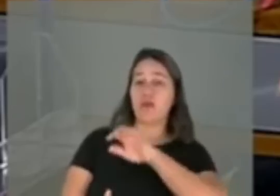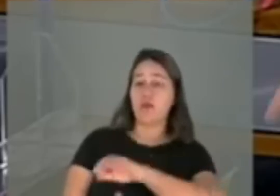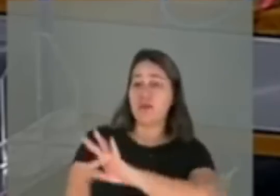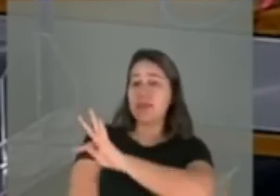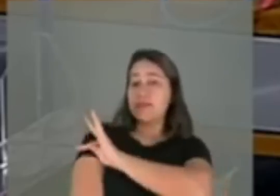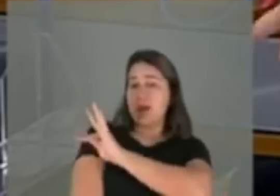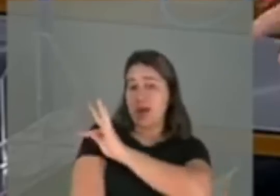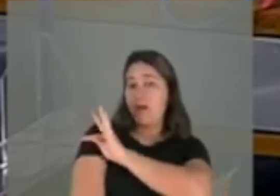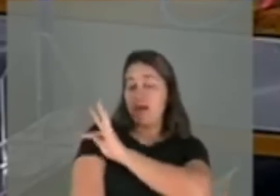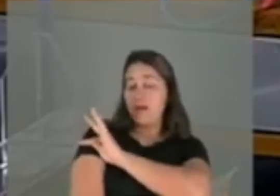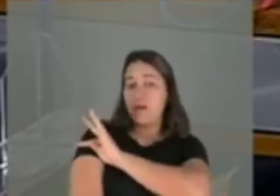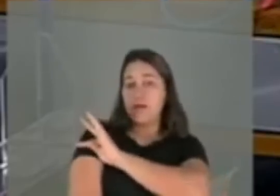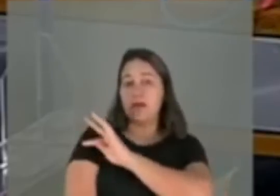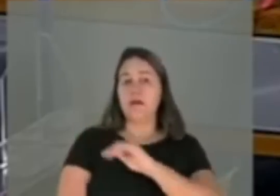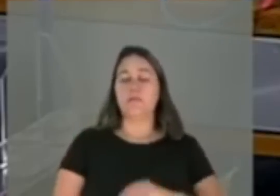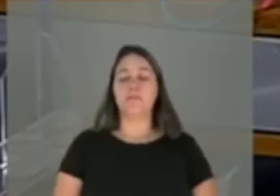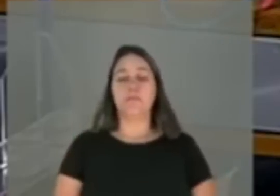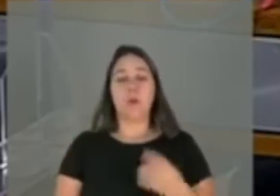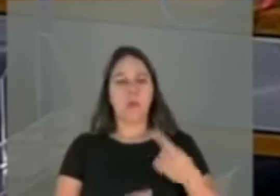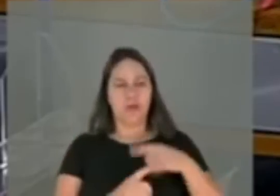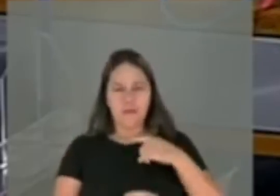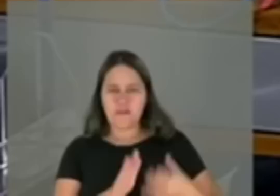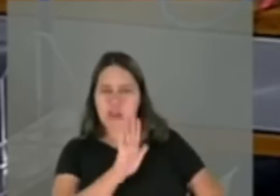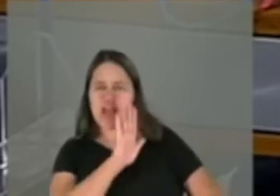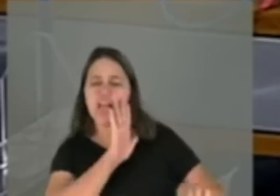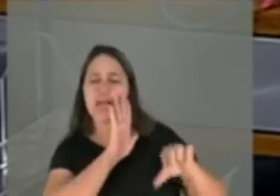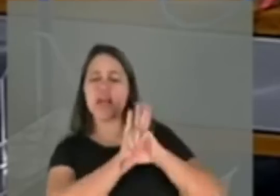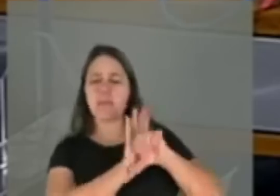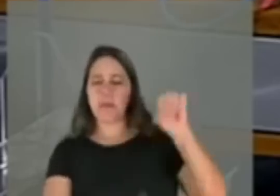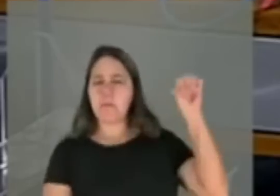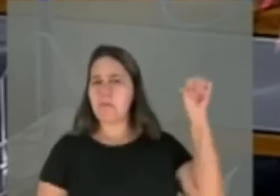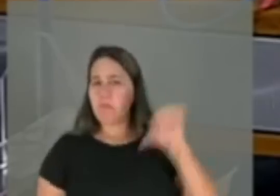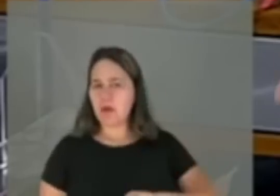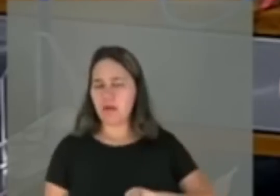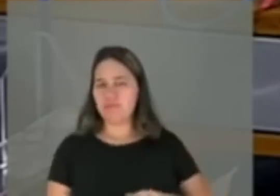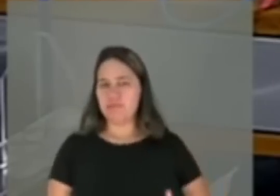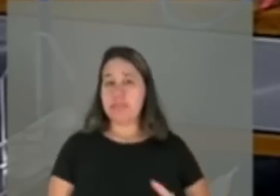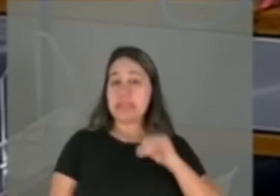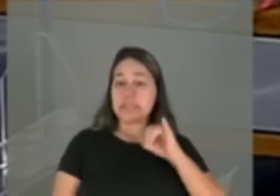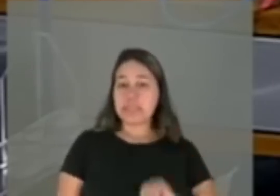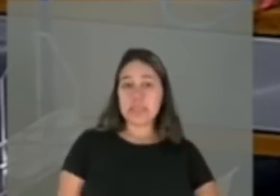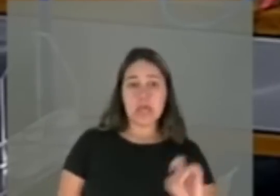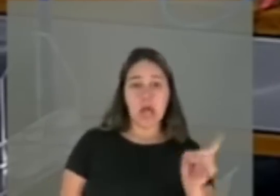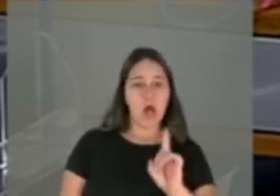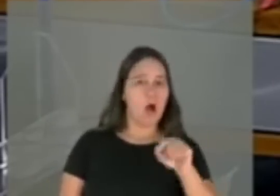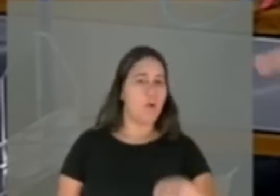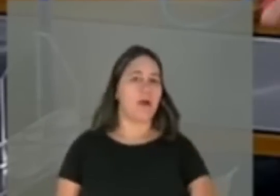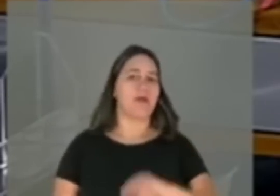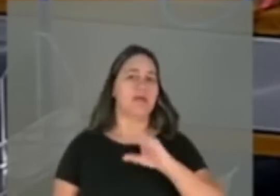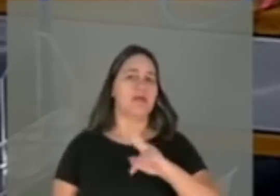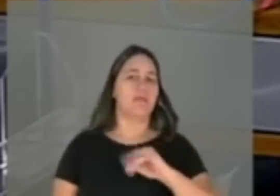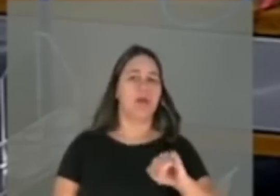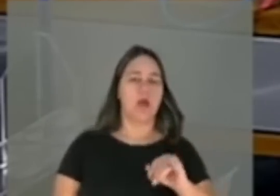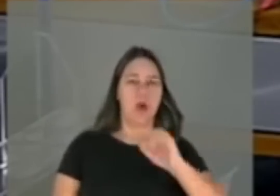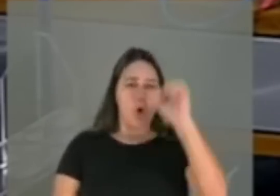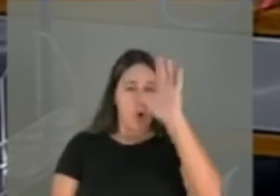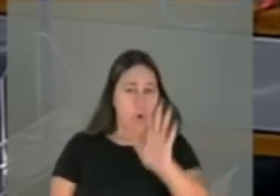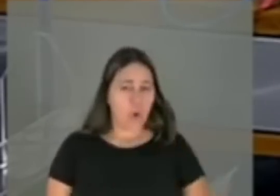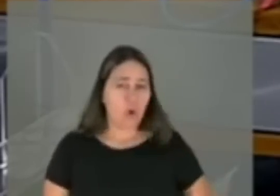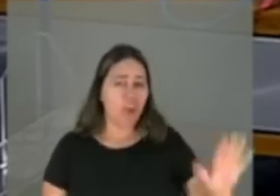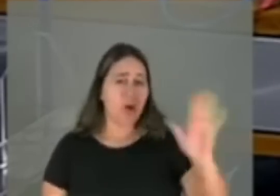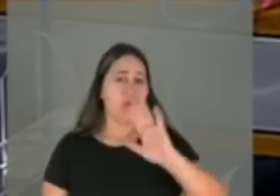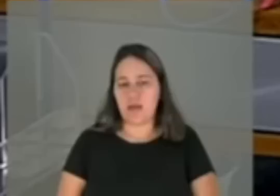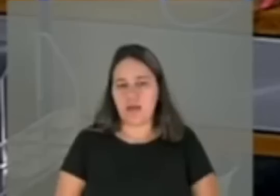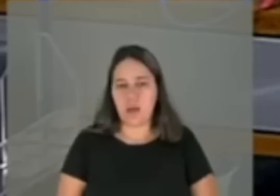Senior a partir dos crimes gravíssimos que ela cometeu se não fosse essa comissão parlamentar de inquérito o Brasil ainda estava com